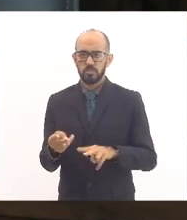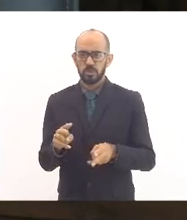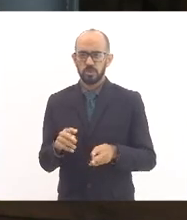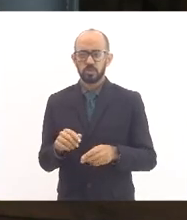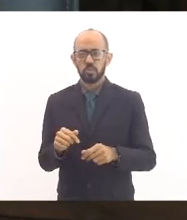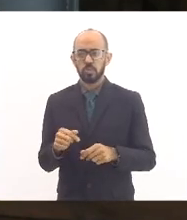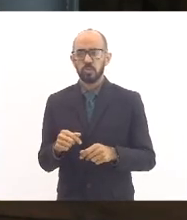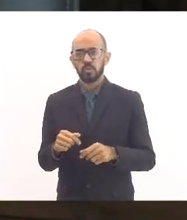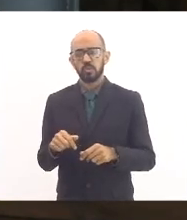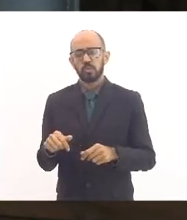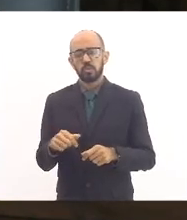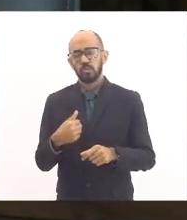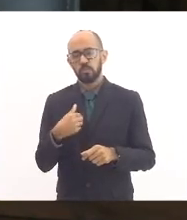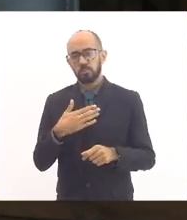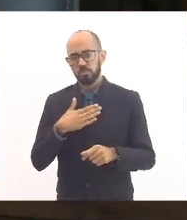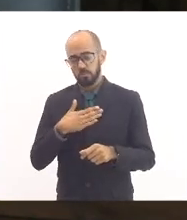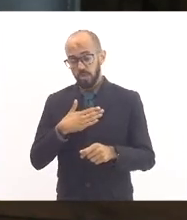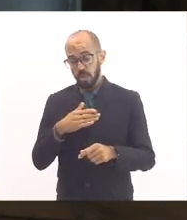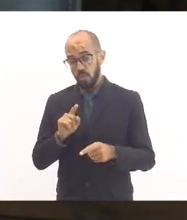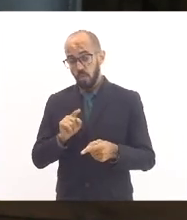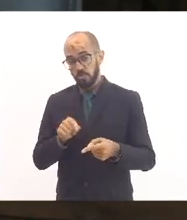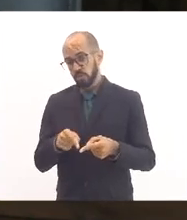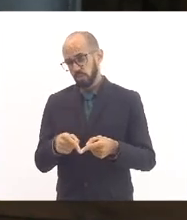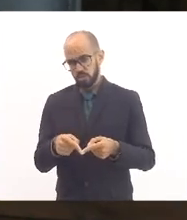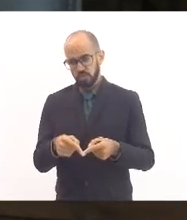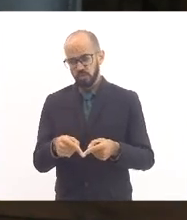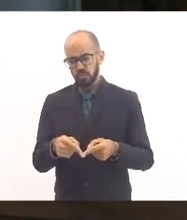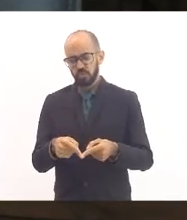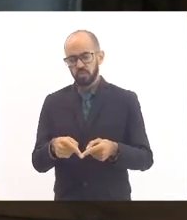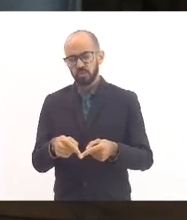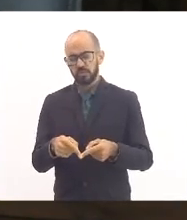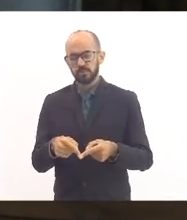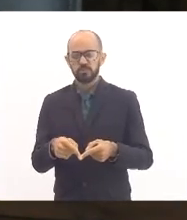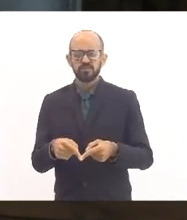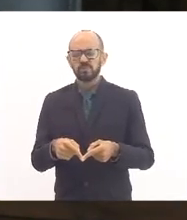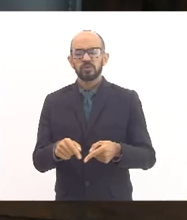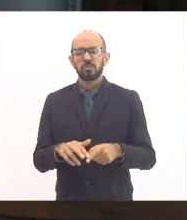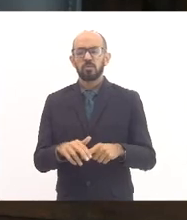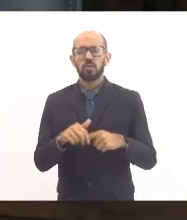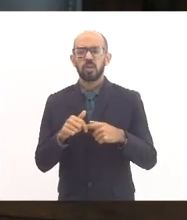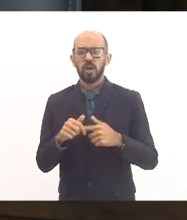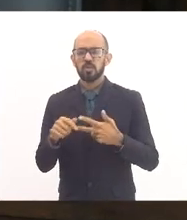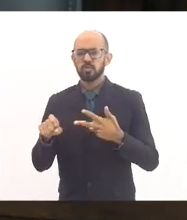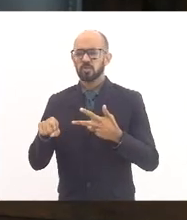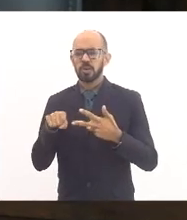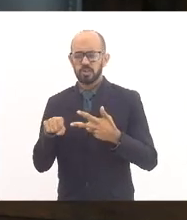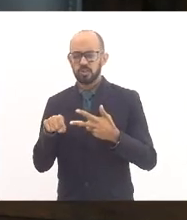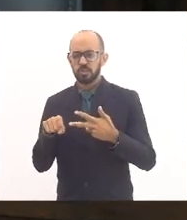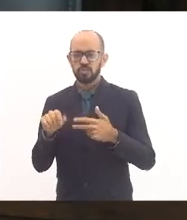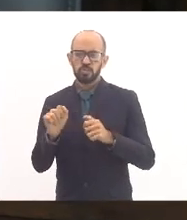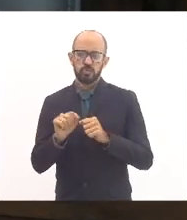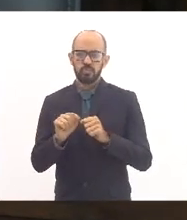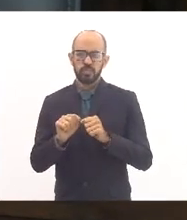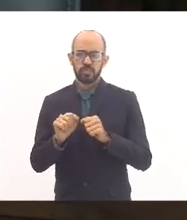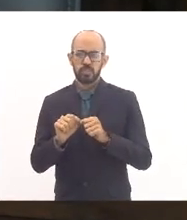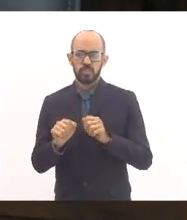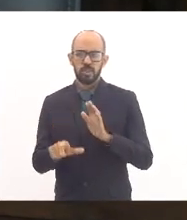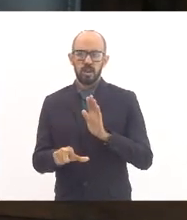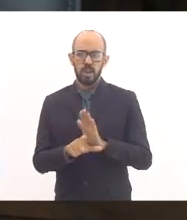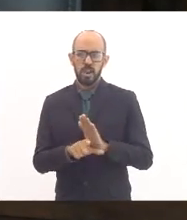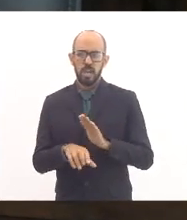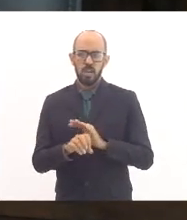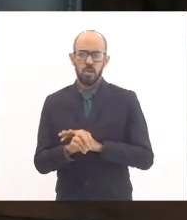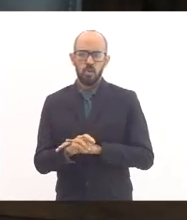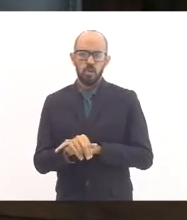Norte que tem sido meu comportamento diante da mensagem do executivo que trouxe a Lei